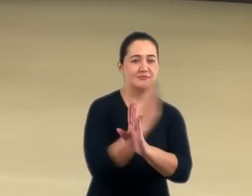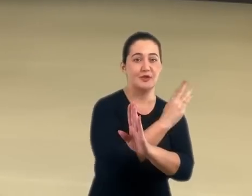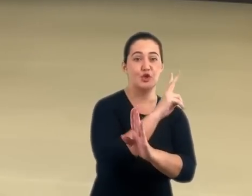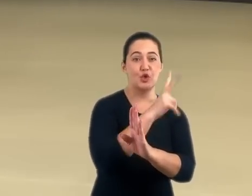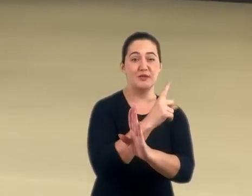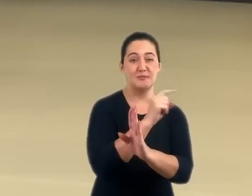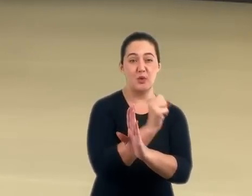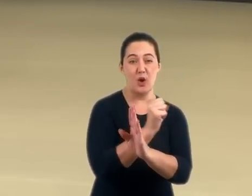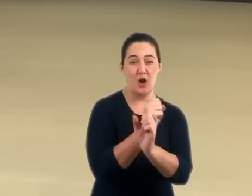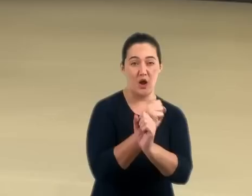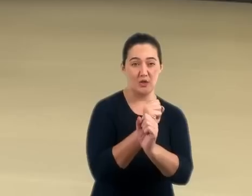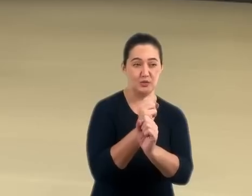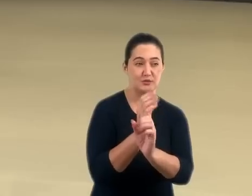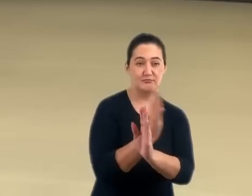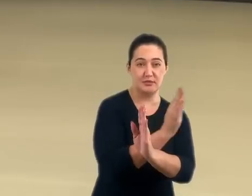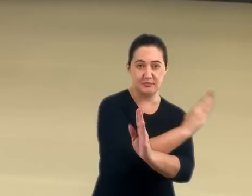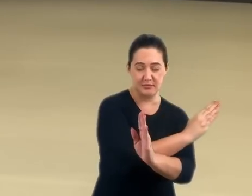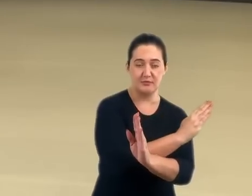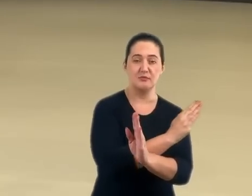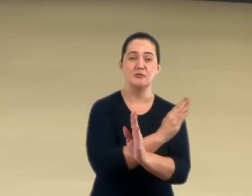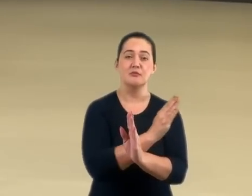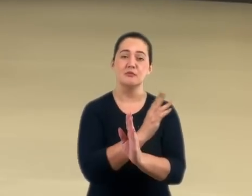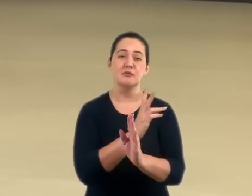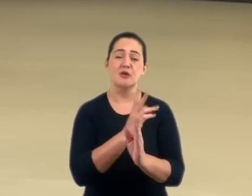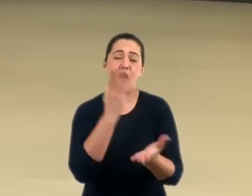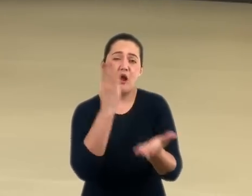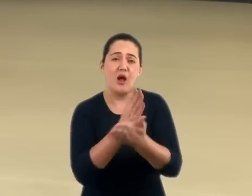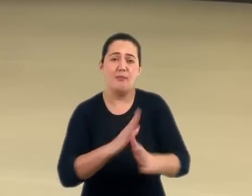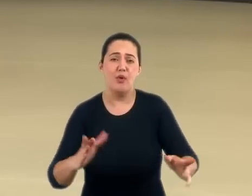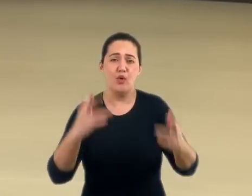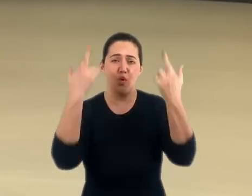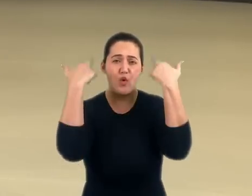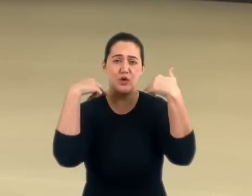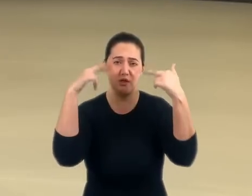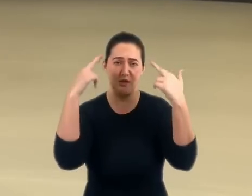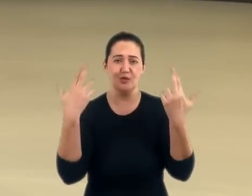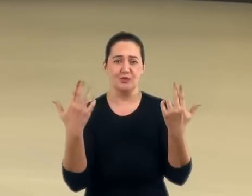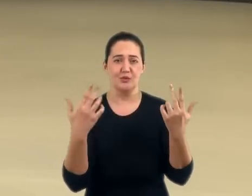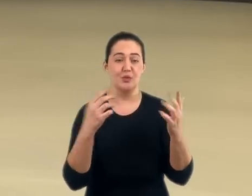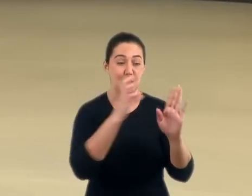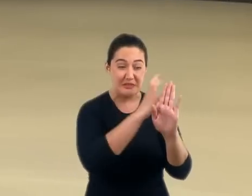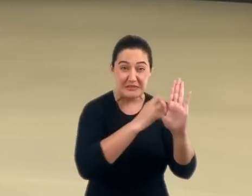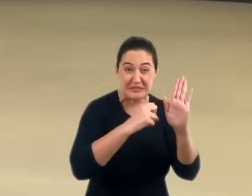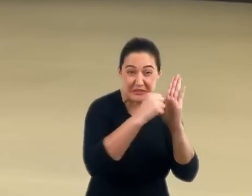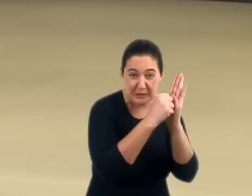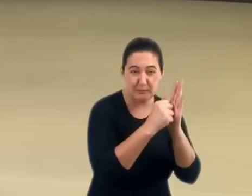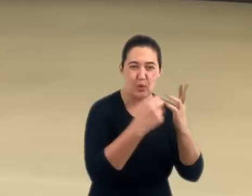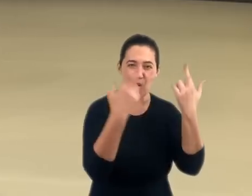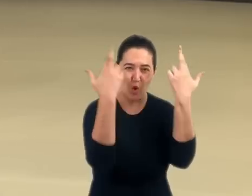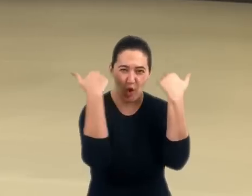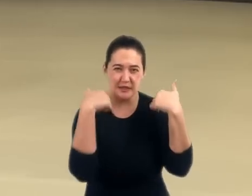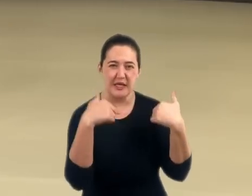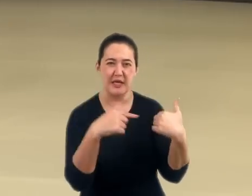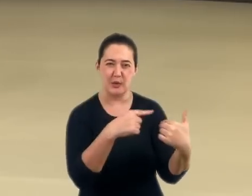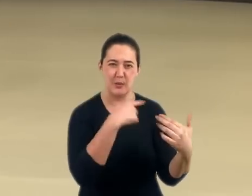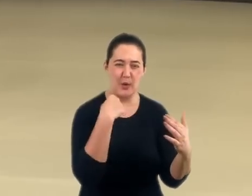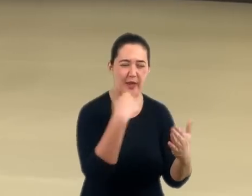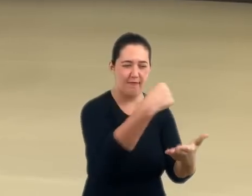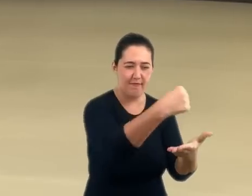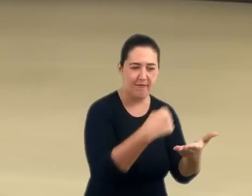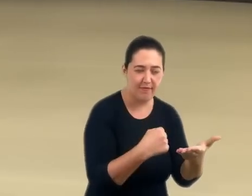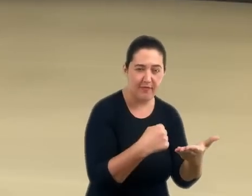sacrifícios de animais deixaram de ser necessários, ou seja, os símbolos que apontavam para a vinda de